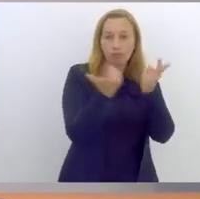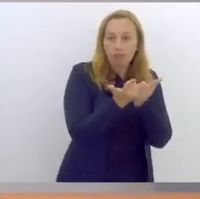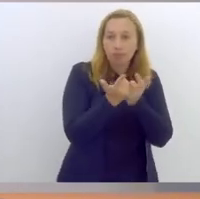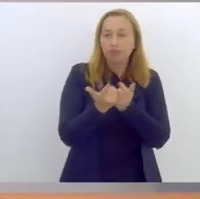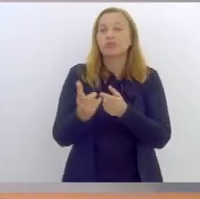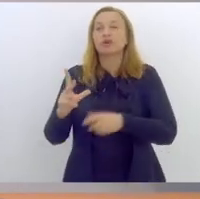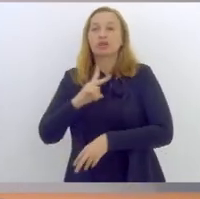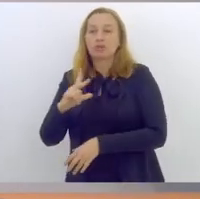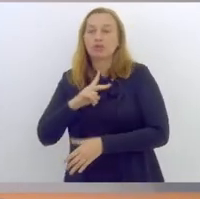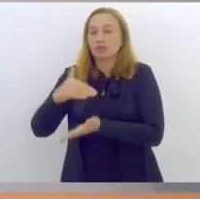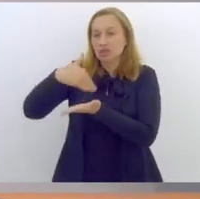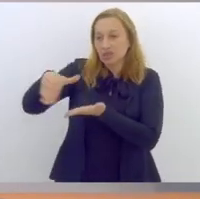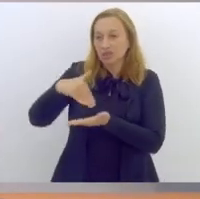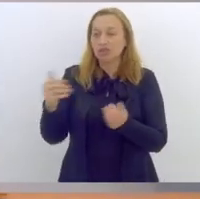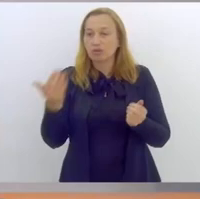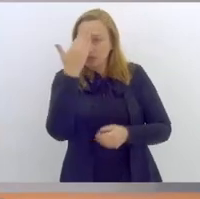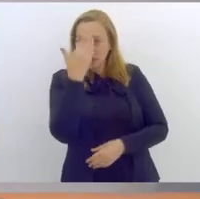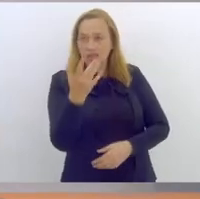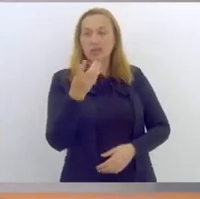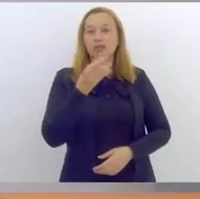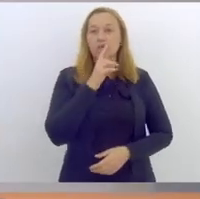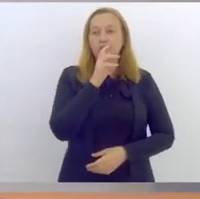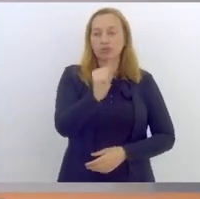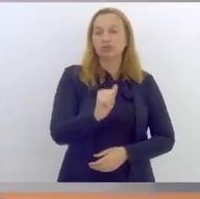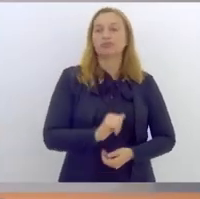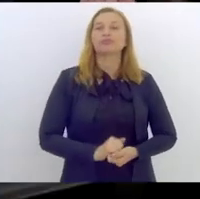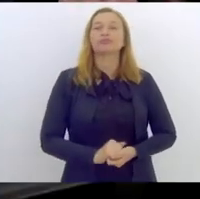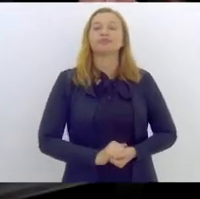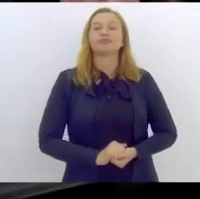da própria secretaria Obrigado Rodrigo